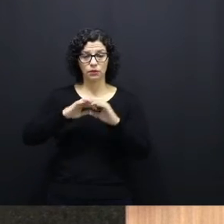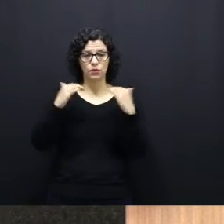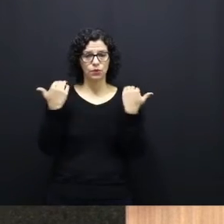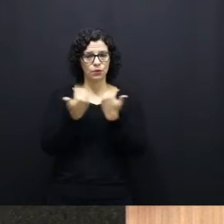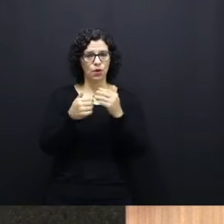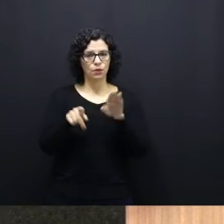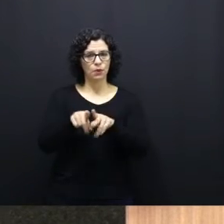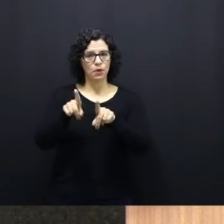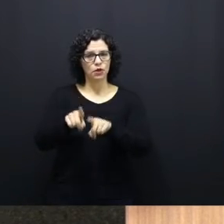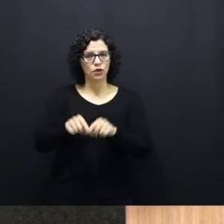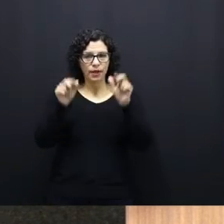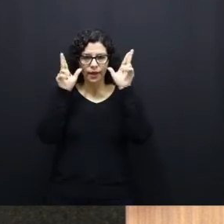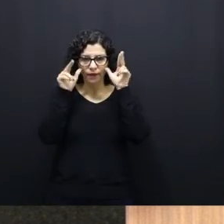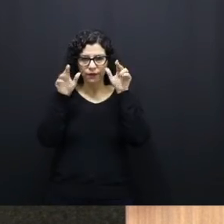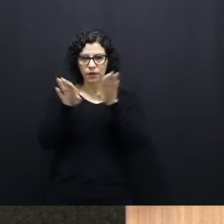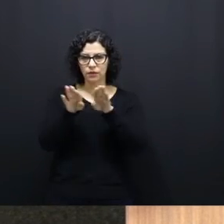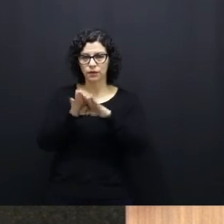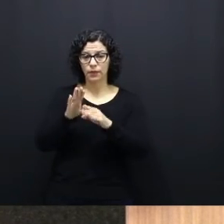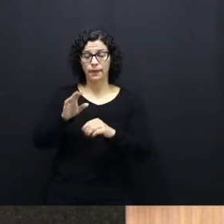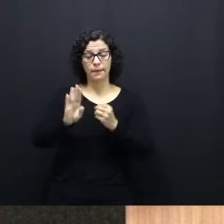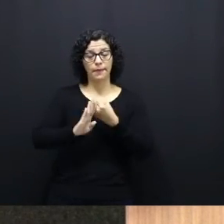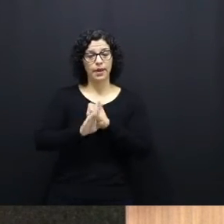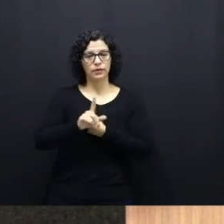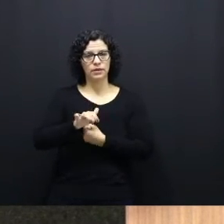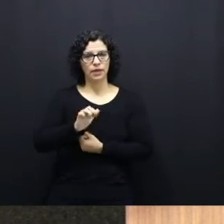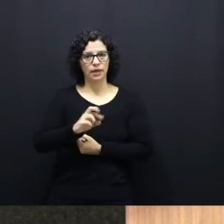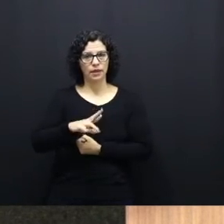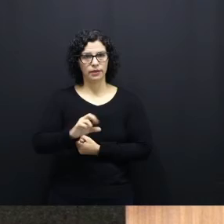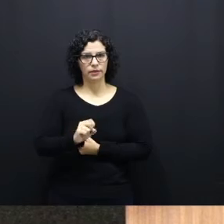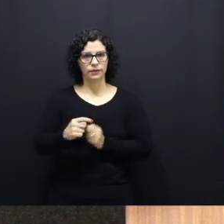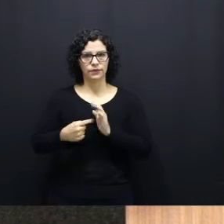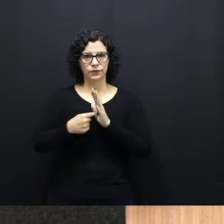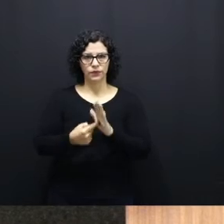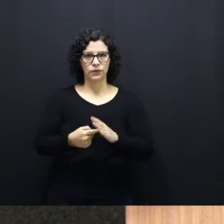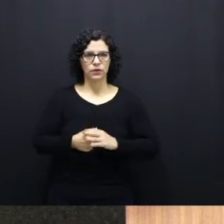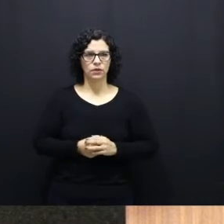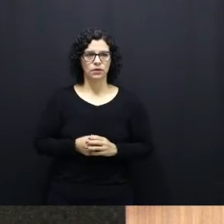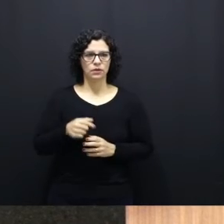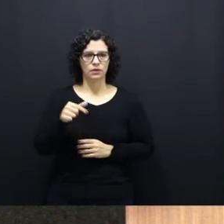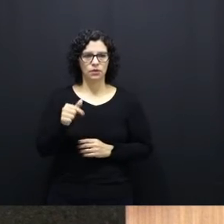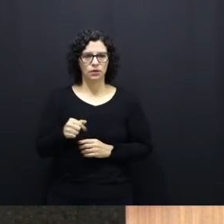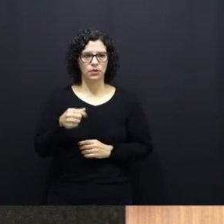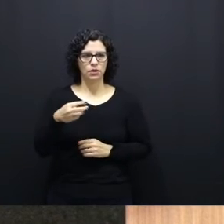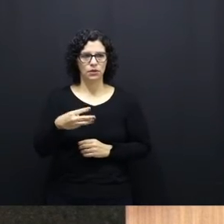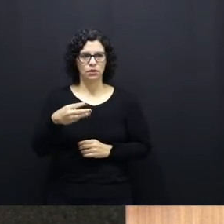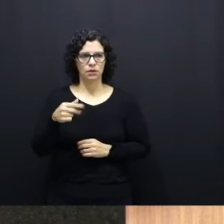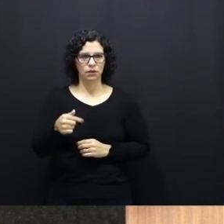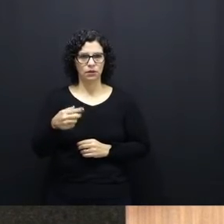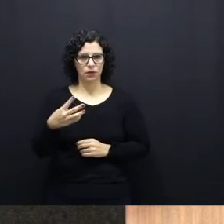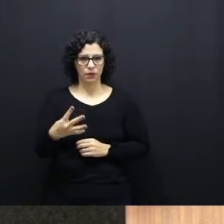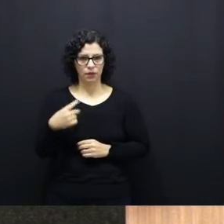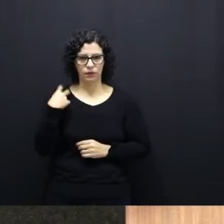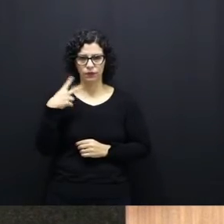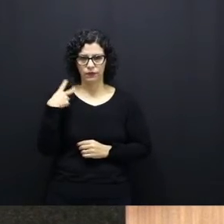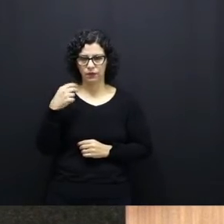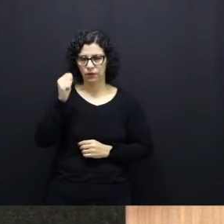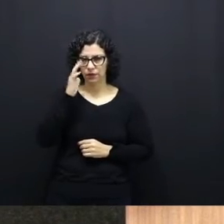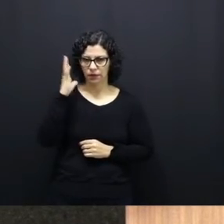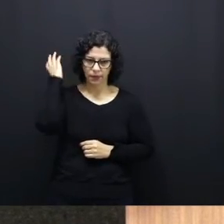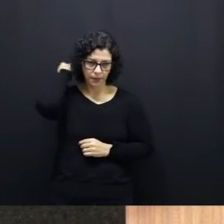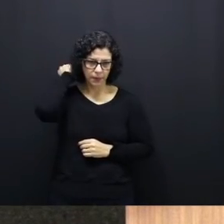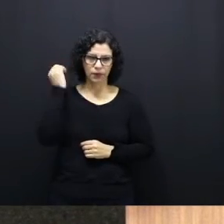Chácara do Cavalão a colônia Zacarias indicação número 7374 vereadores os